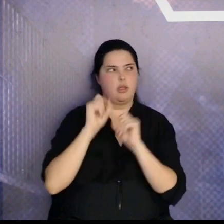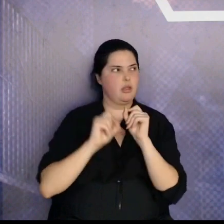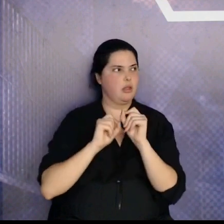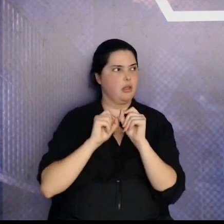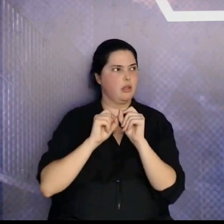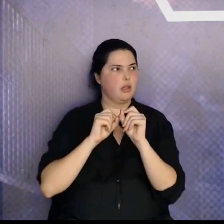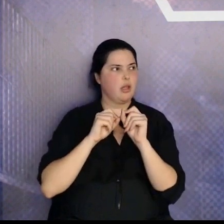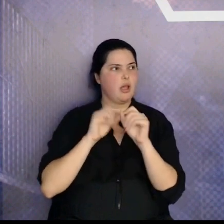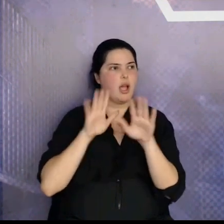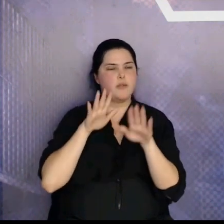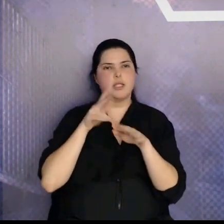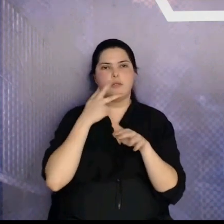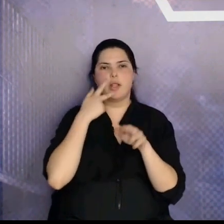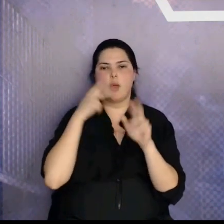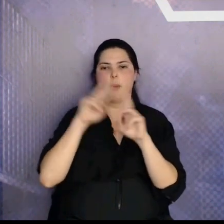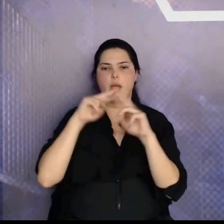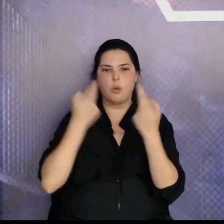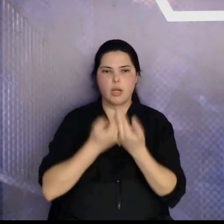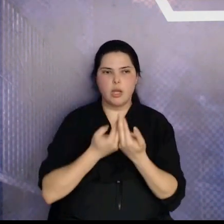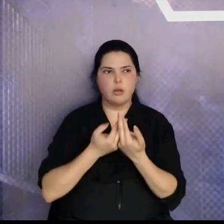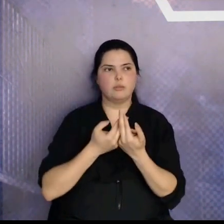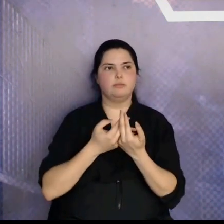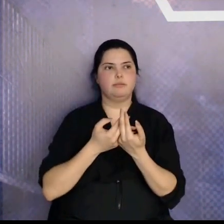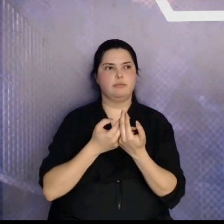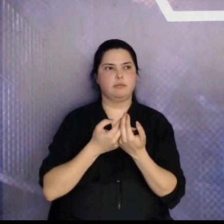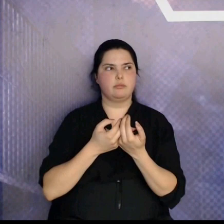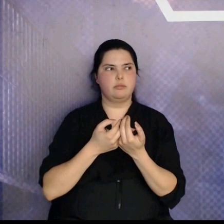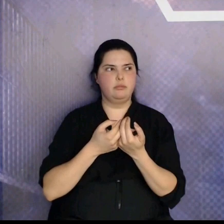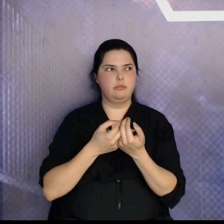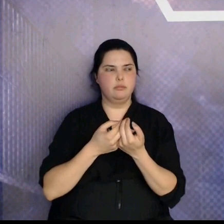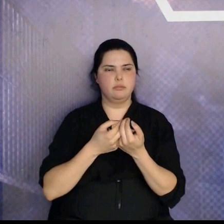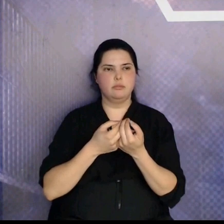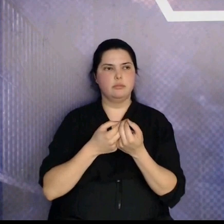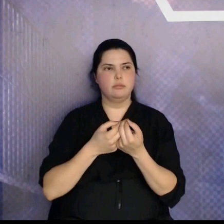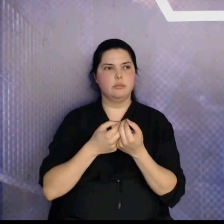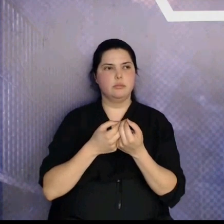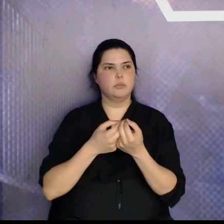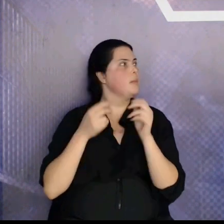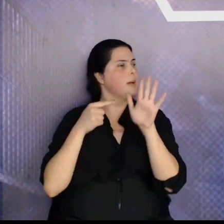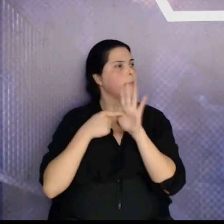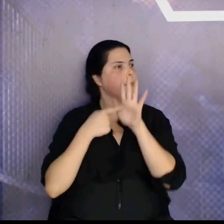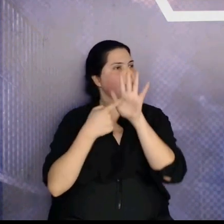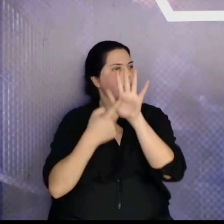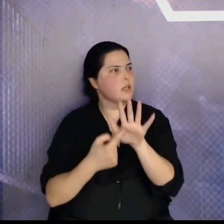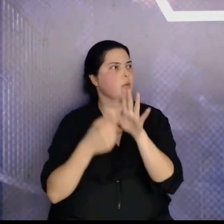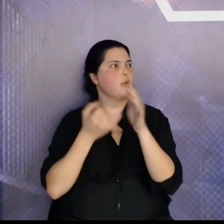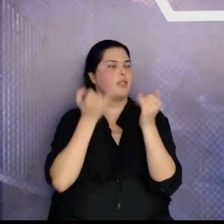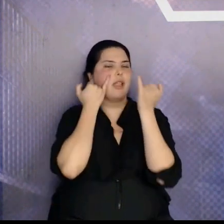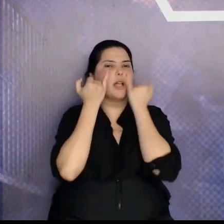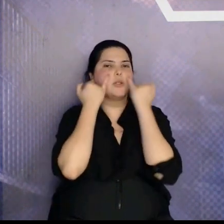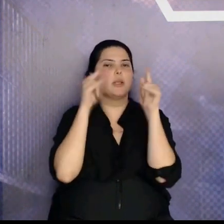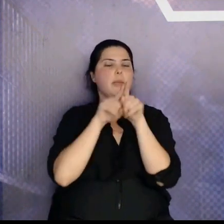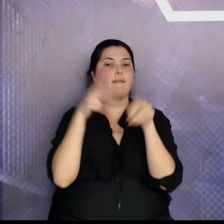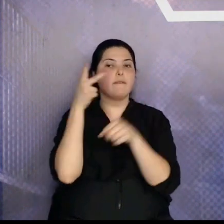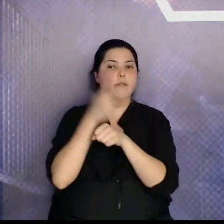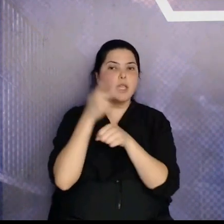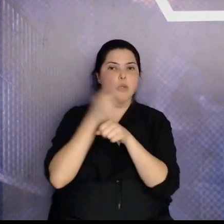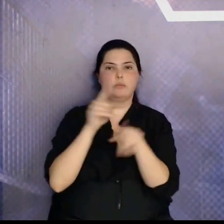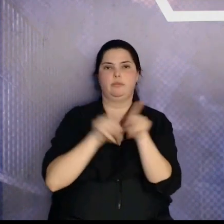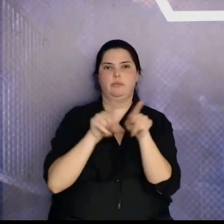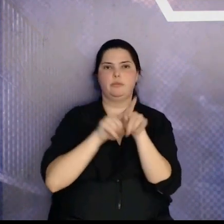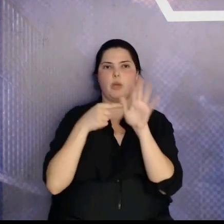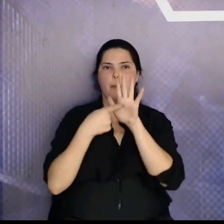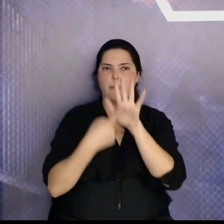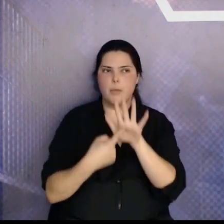vezes, puxar uma reunião para mostrar uma apresentação trazendo esses dados ou trazer um vídeo que mostre